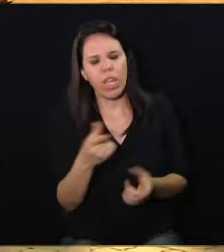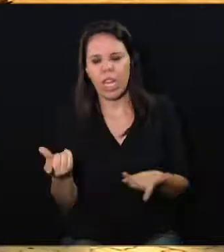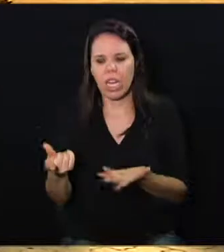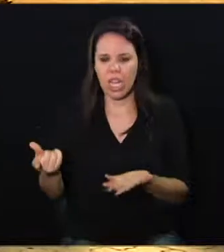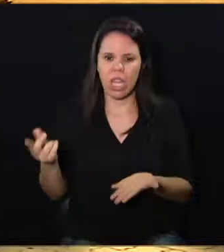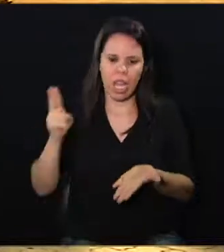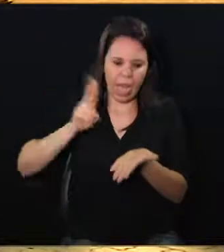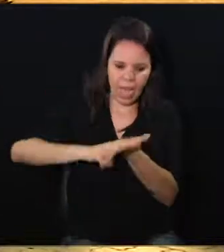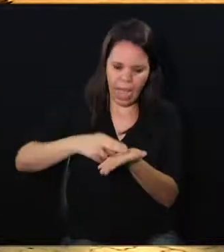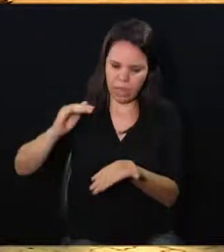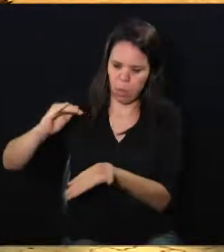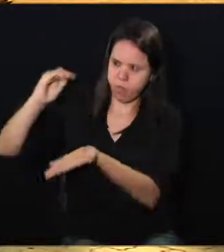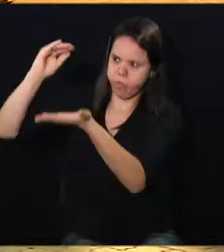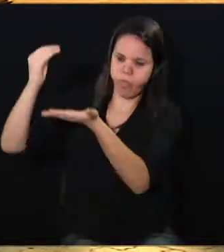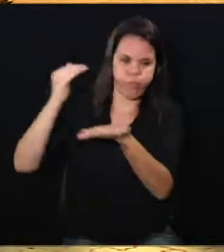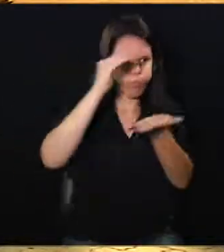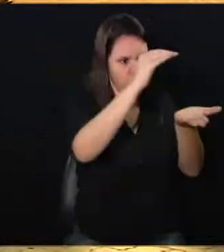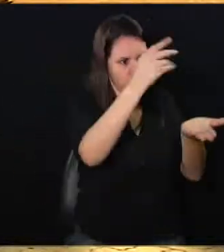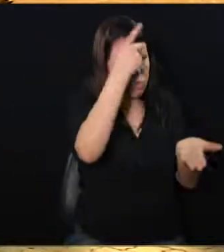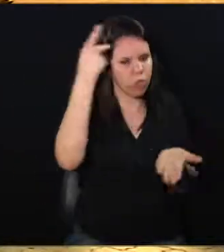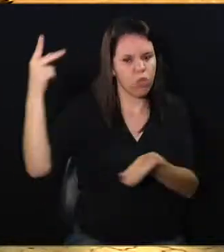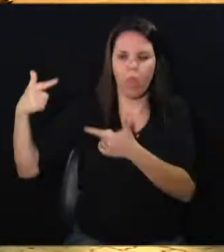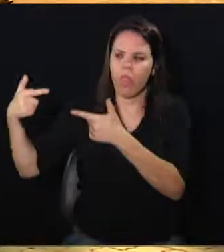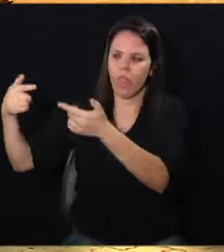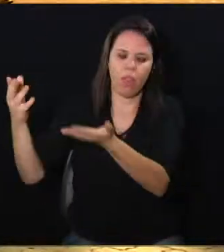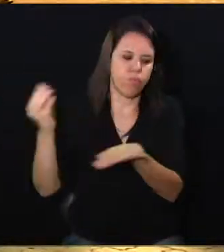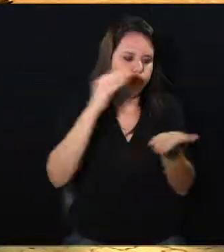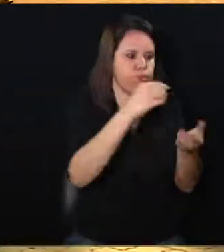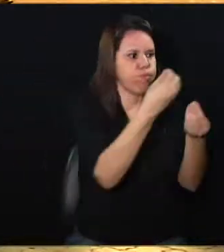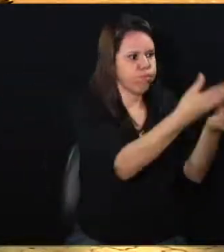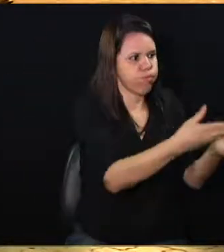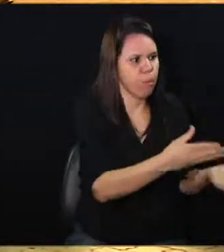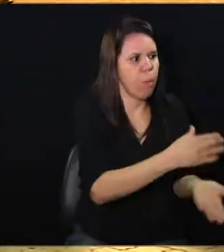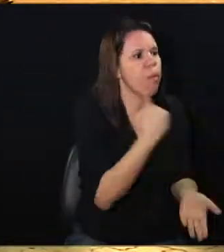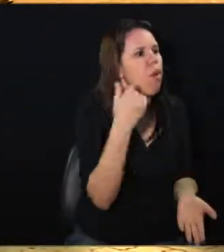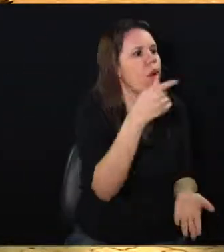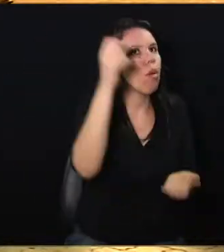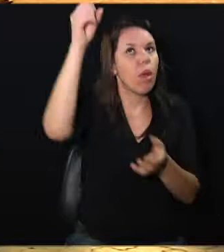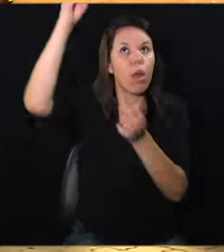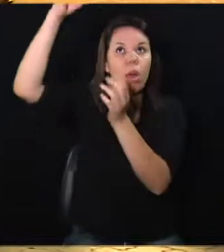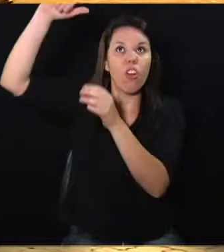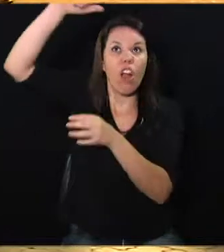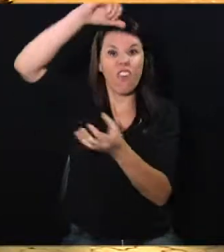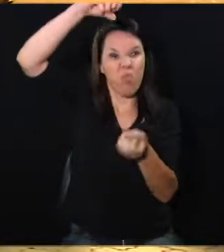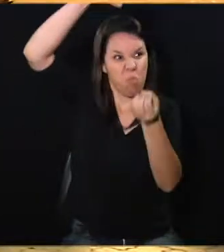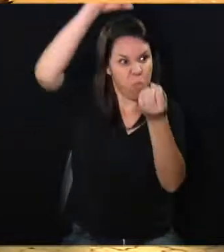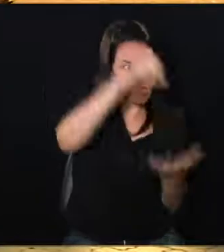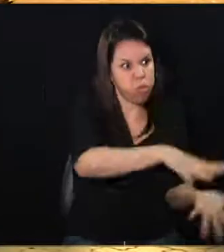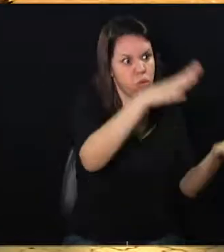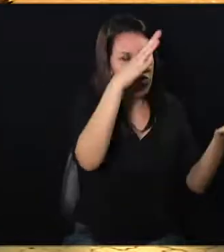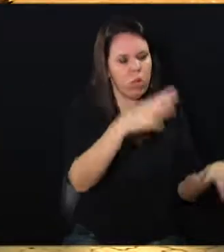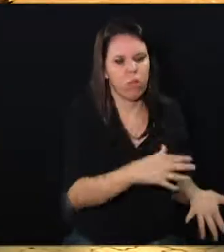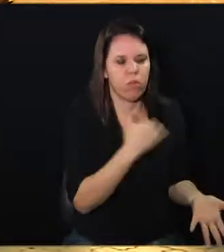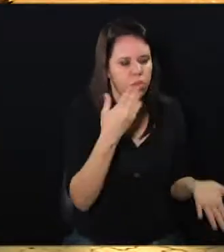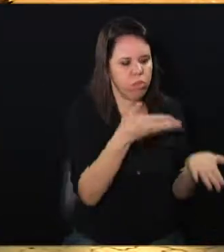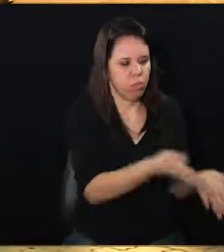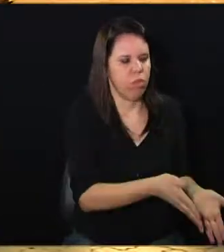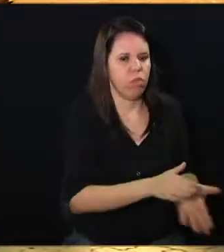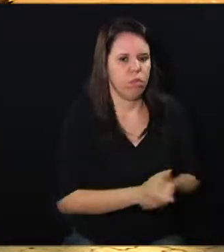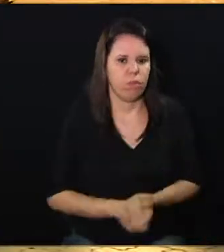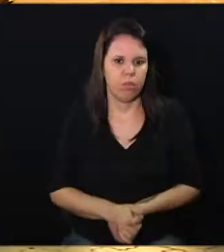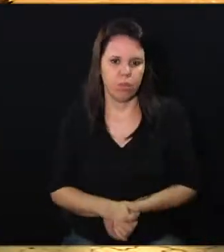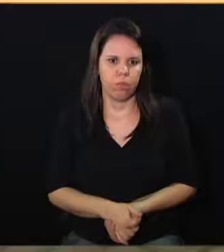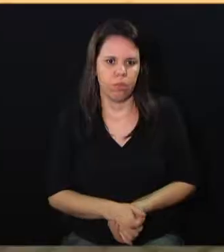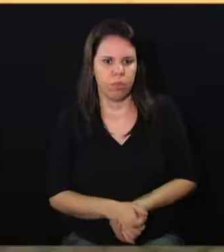dos combatentes e acabou vindo a falecer durante um desses ataques aéreos que foram perpetrados na